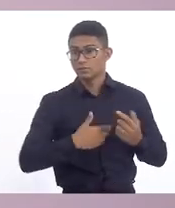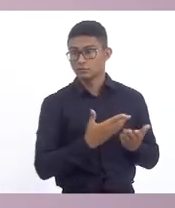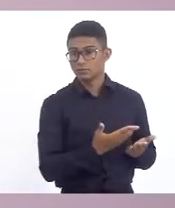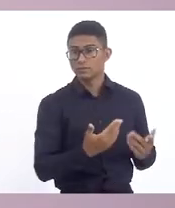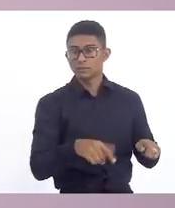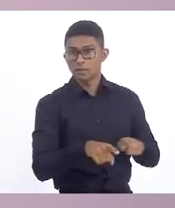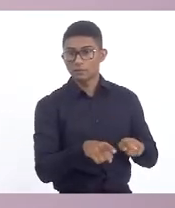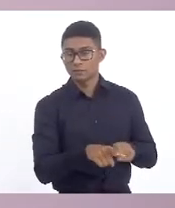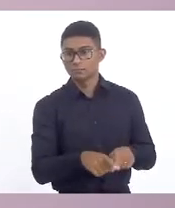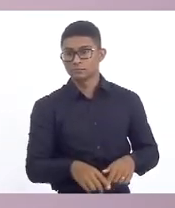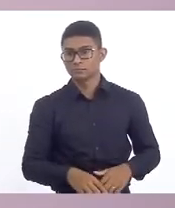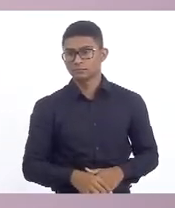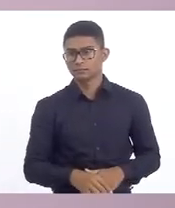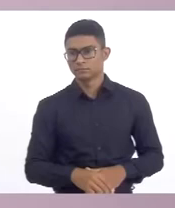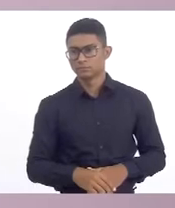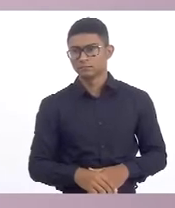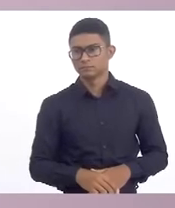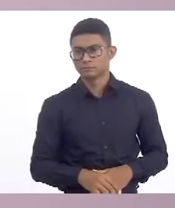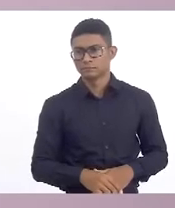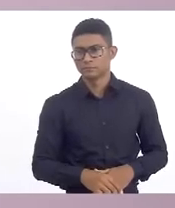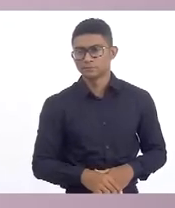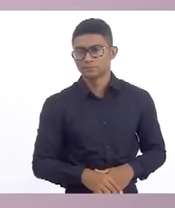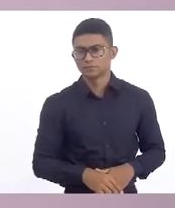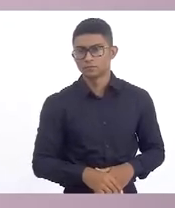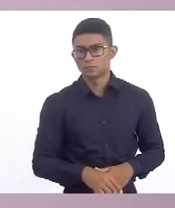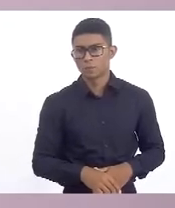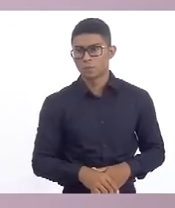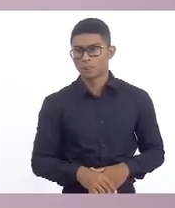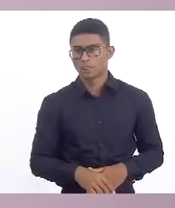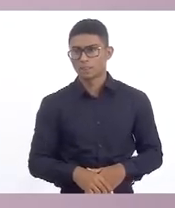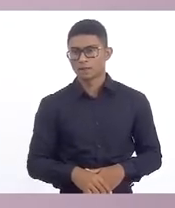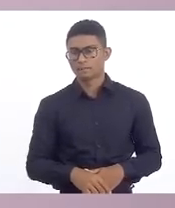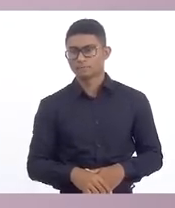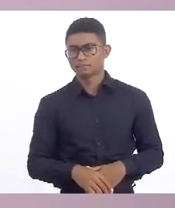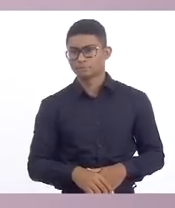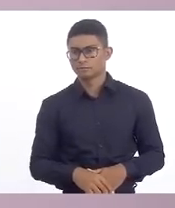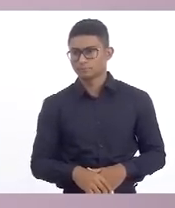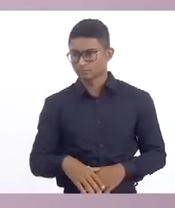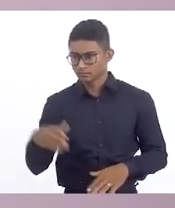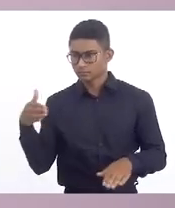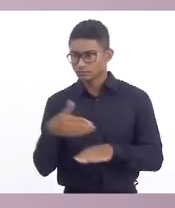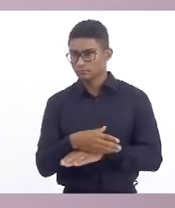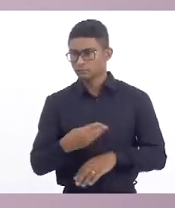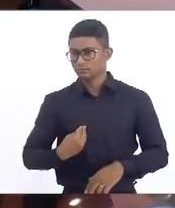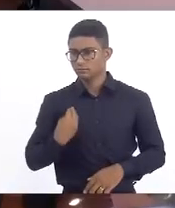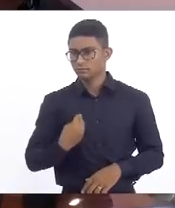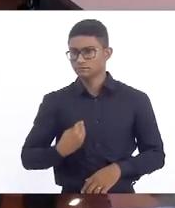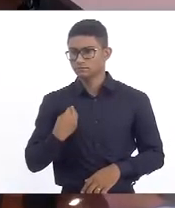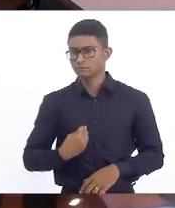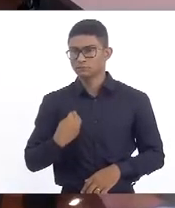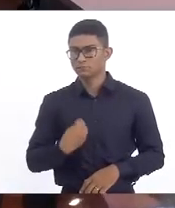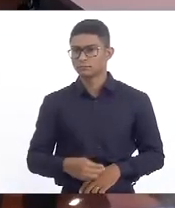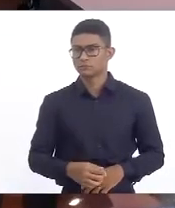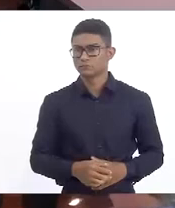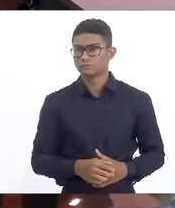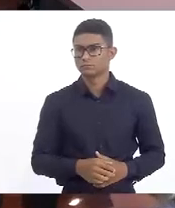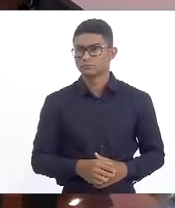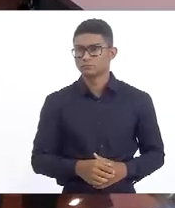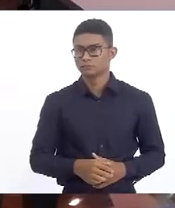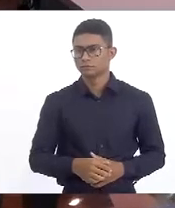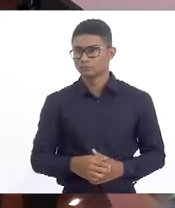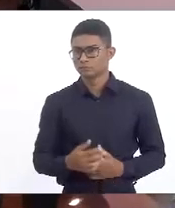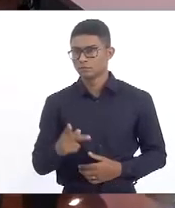está tão... eu vi até o meio de motos. Está presente? Tem alguém da Pastoral ainda de Nova